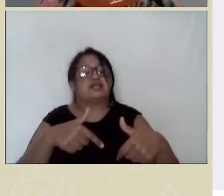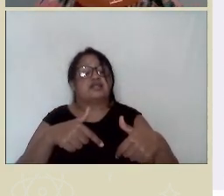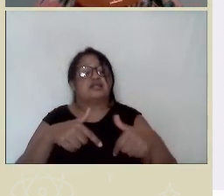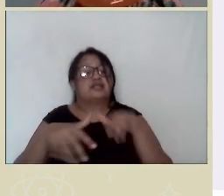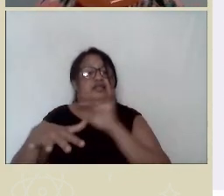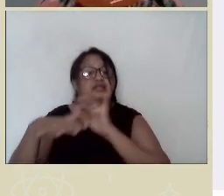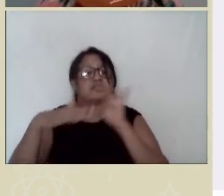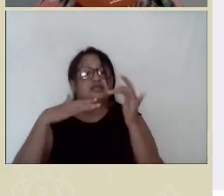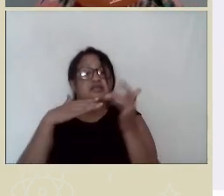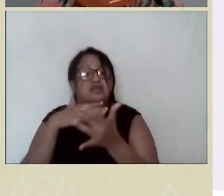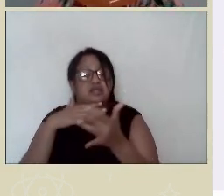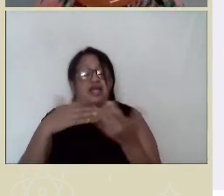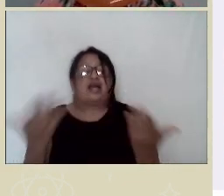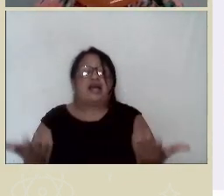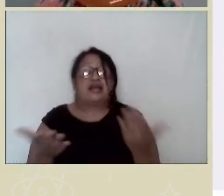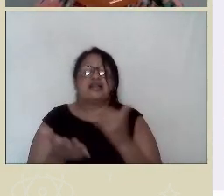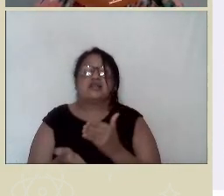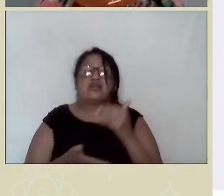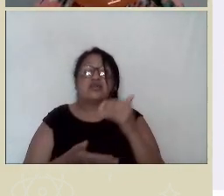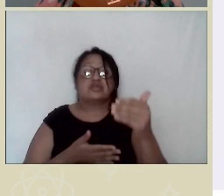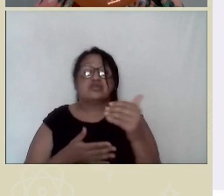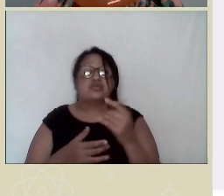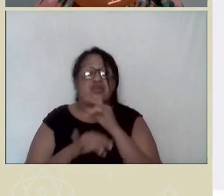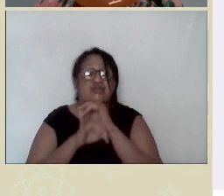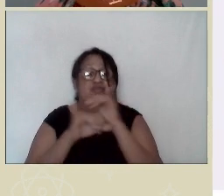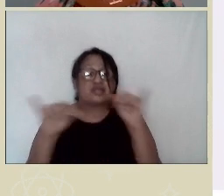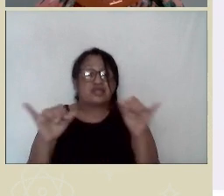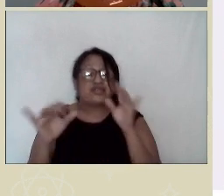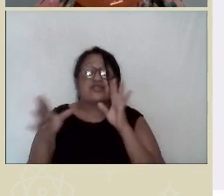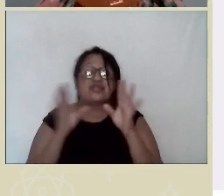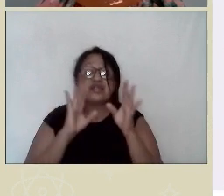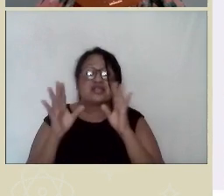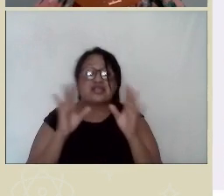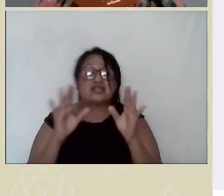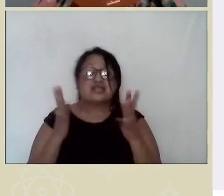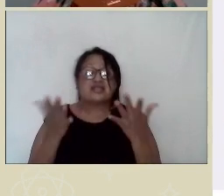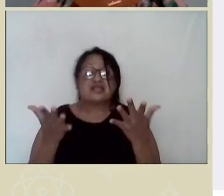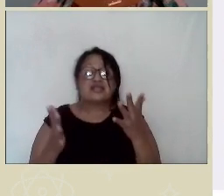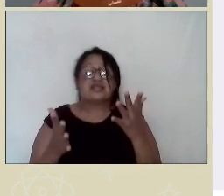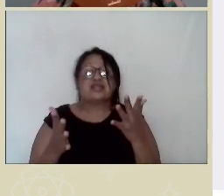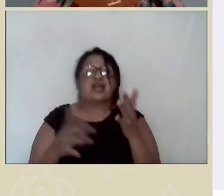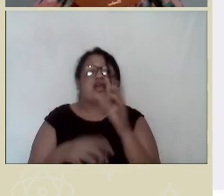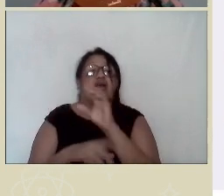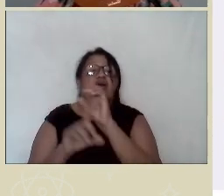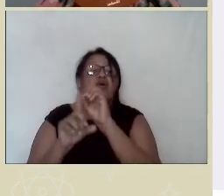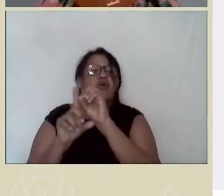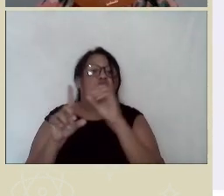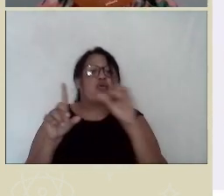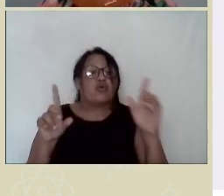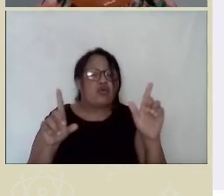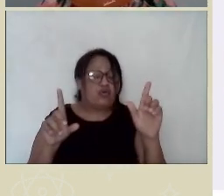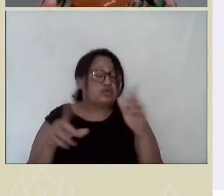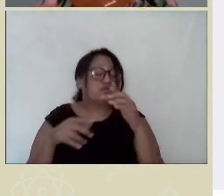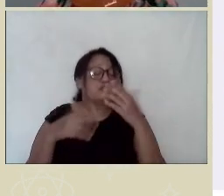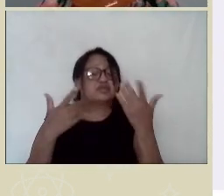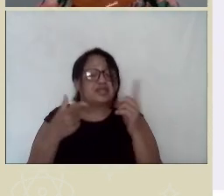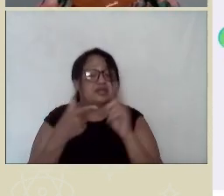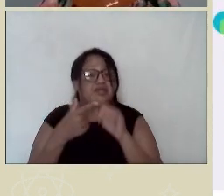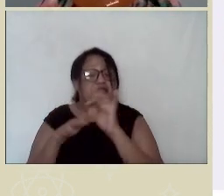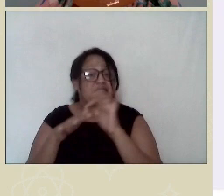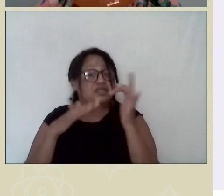e aí ele continua dizendo facebook google e twitter han puesto em marcha políticas para evitar la